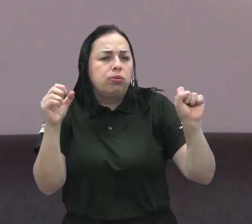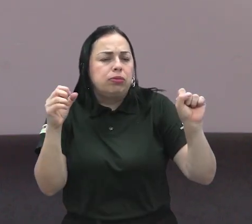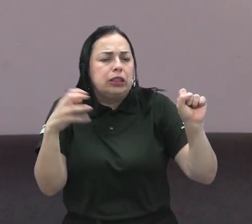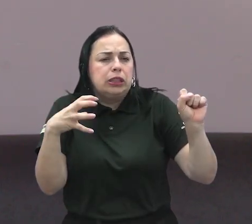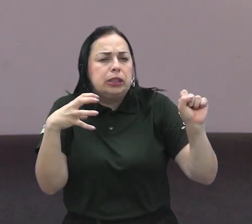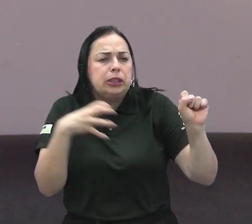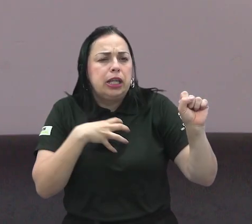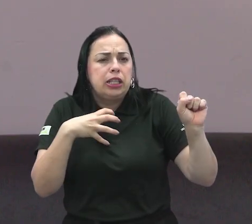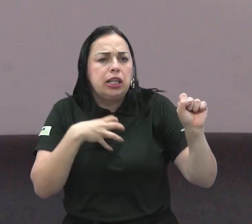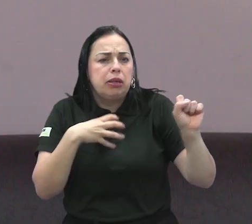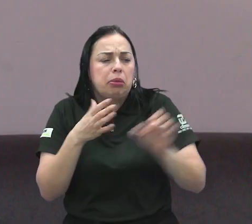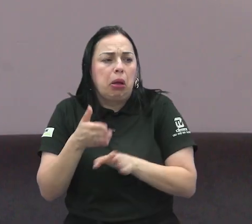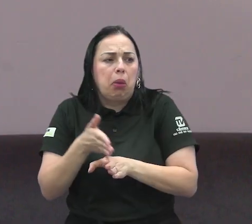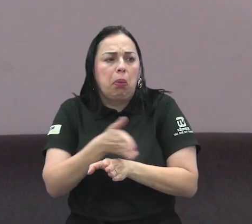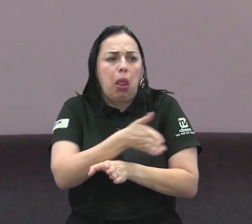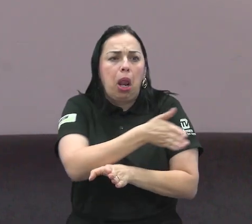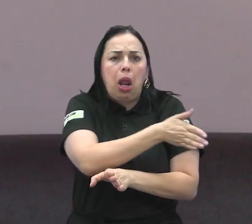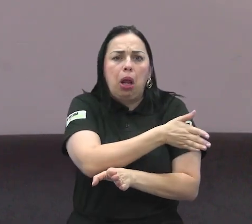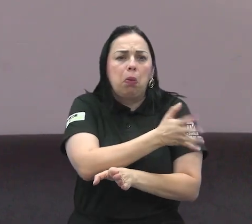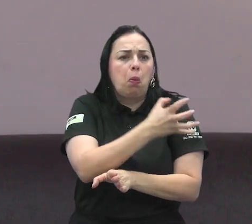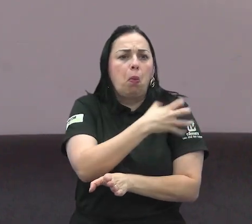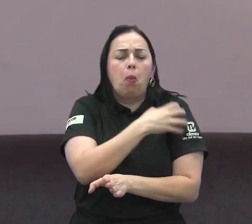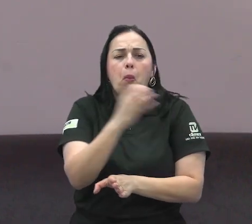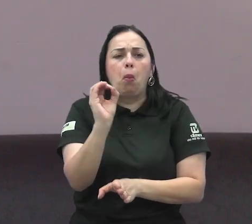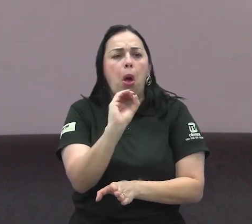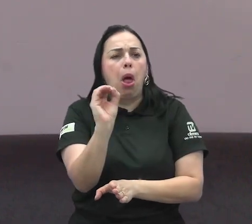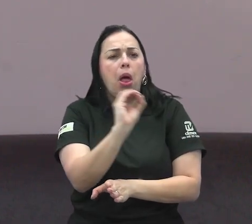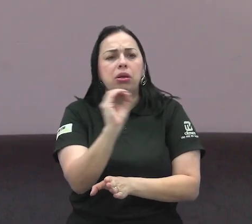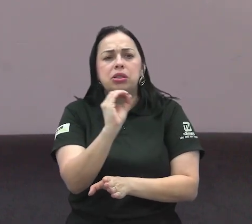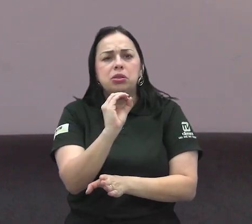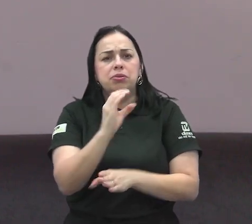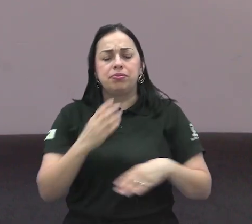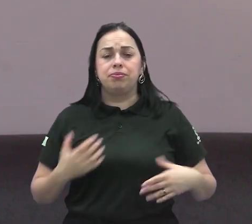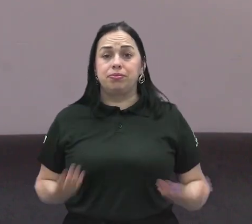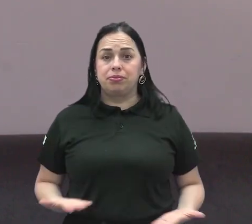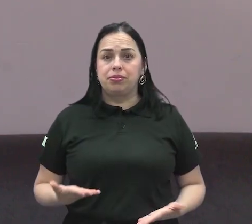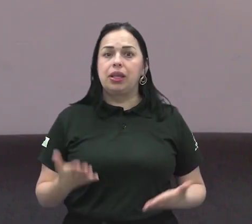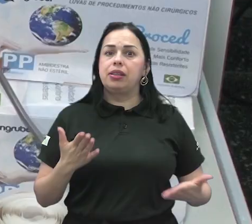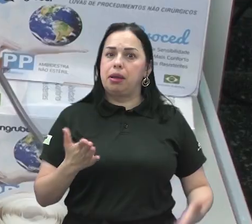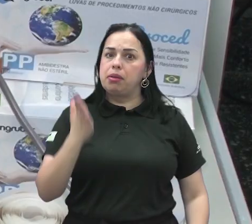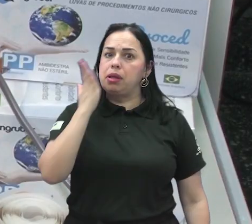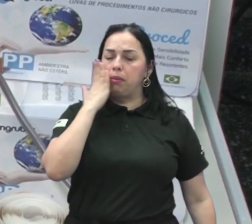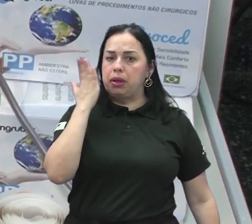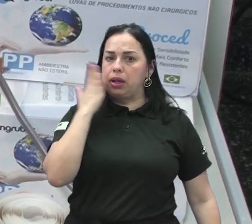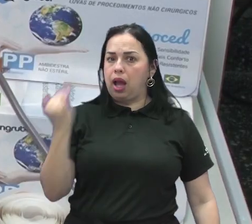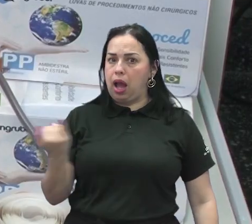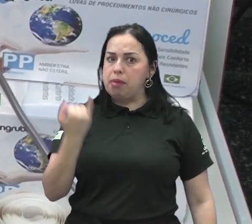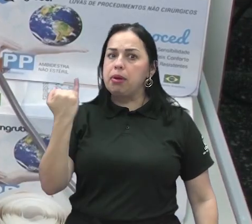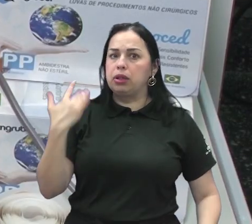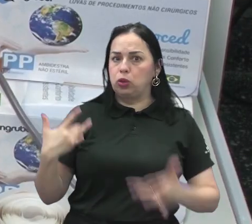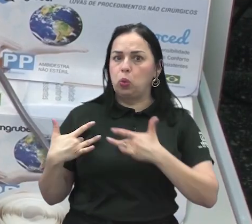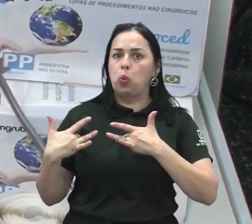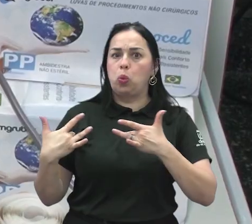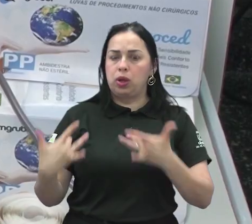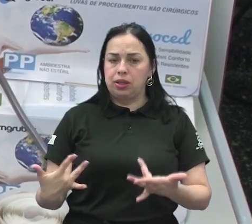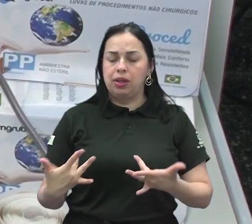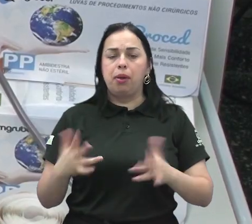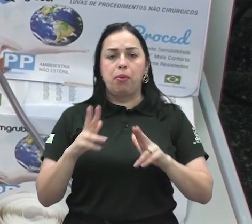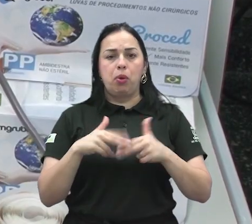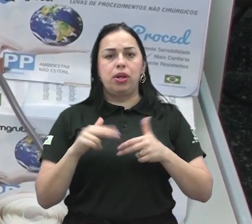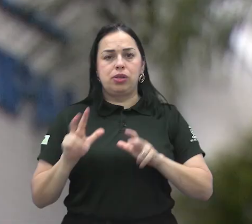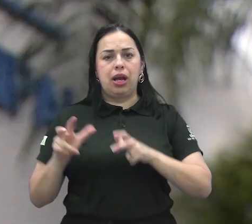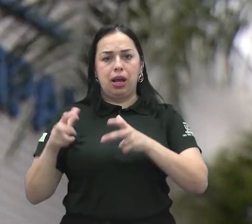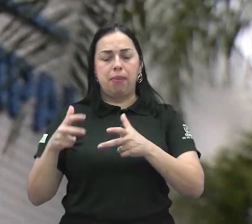que eu não estava tendo. Que ali durante todos os dias da internação não tive nenhum sintoma. E sabendo da importância da doação